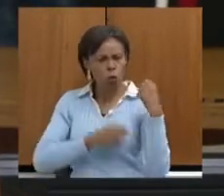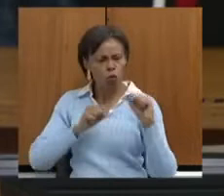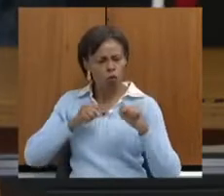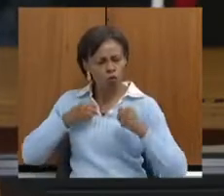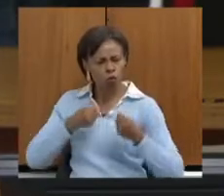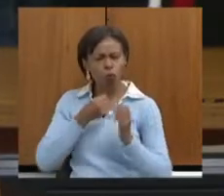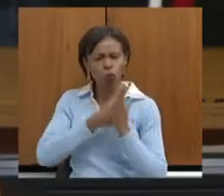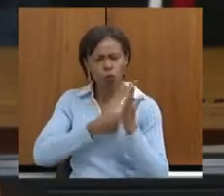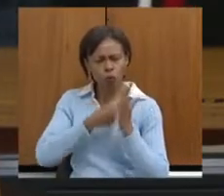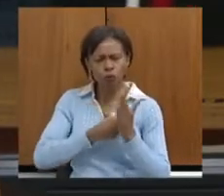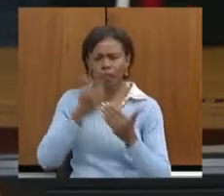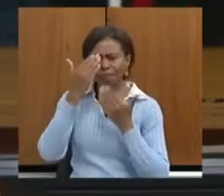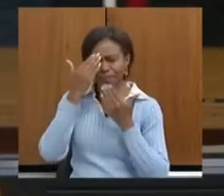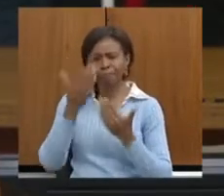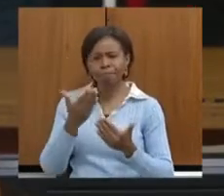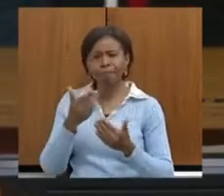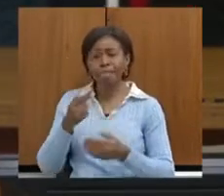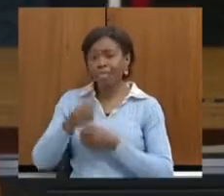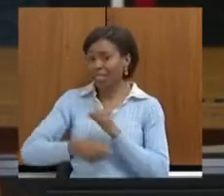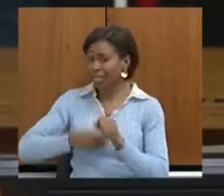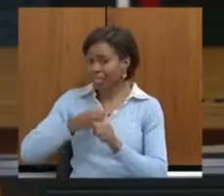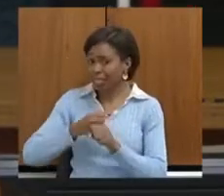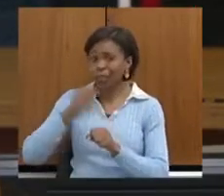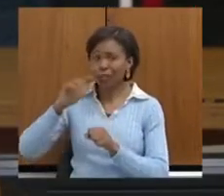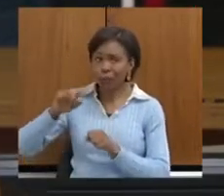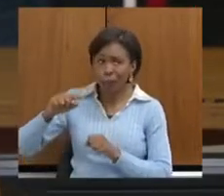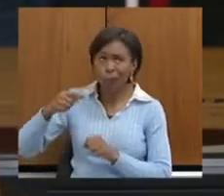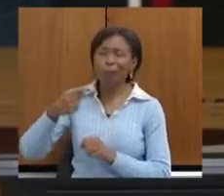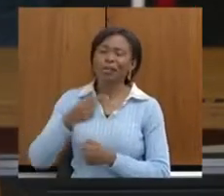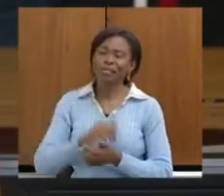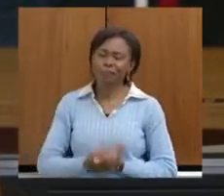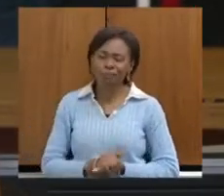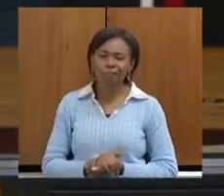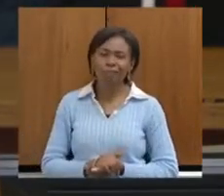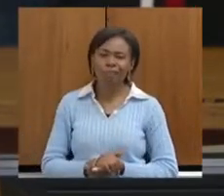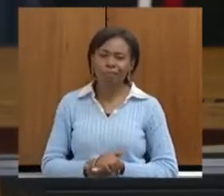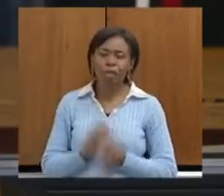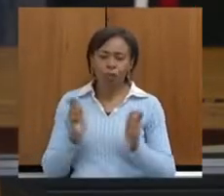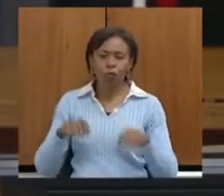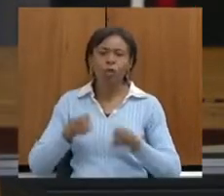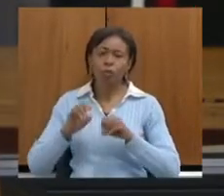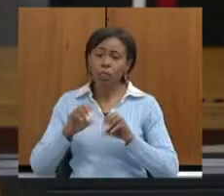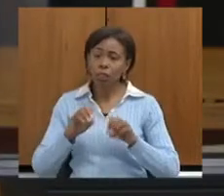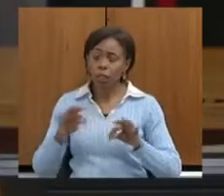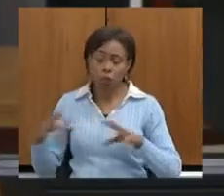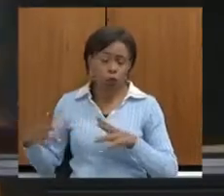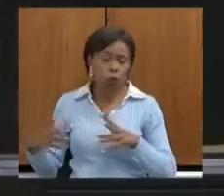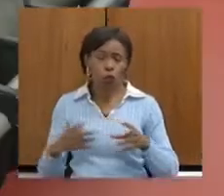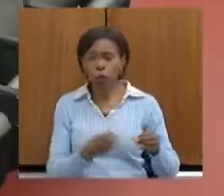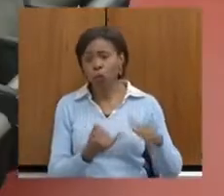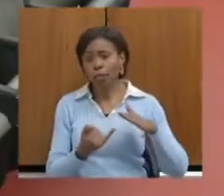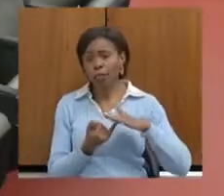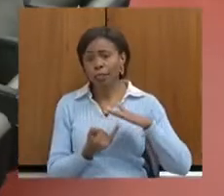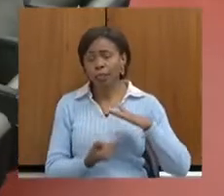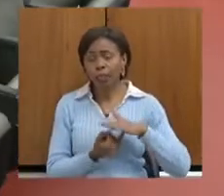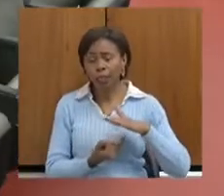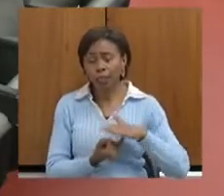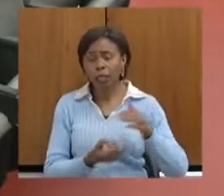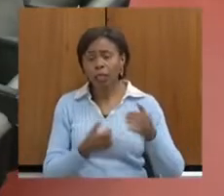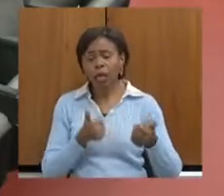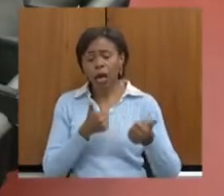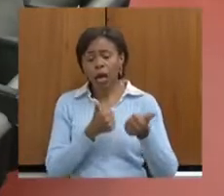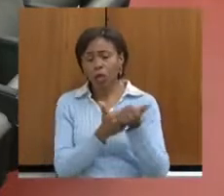de luta de vocês estarem aqui mesmo sete anos depois e que isso continue ensinando todas as assessorias